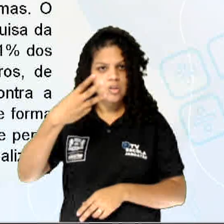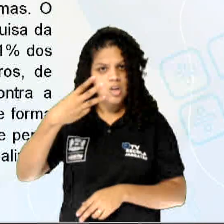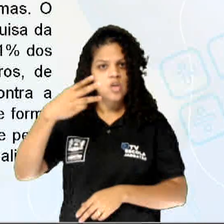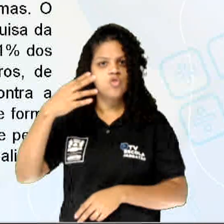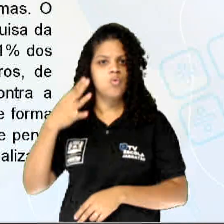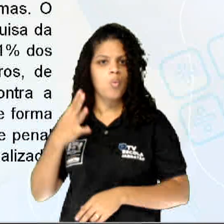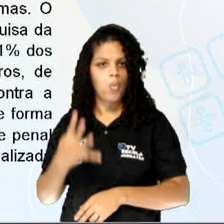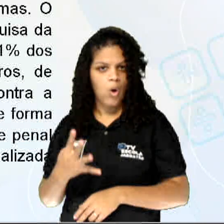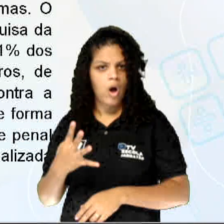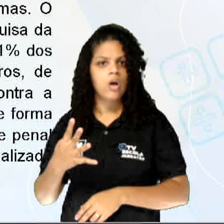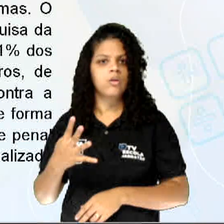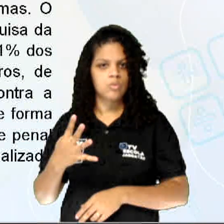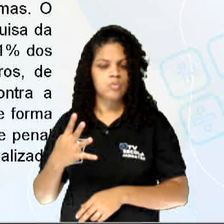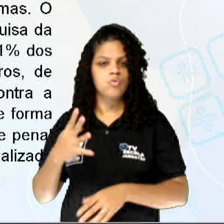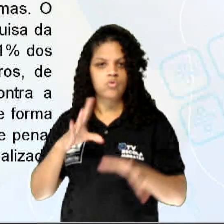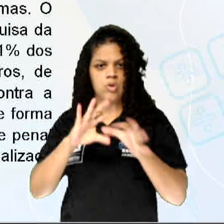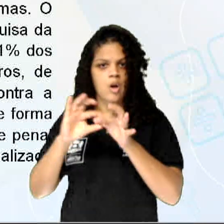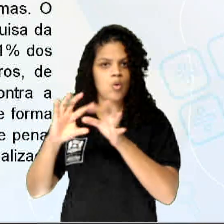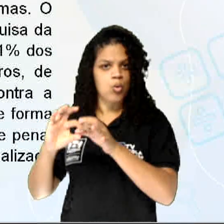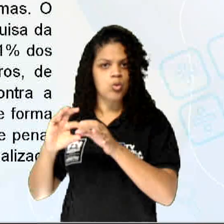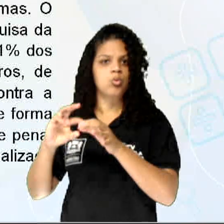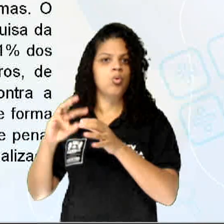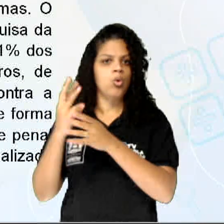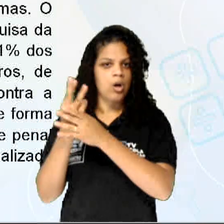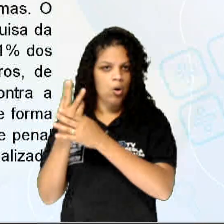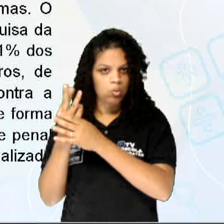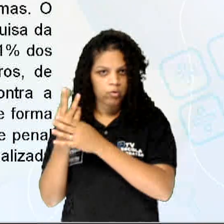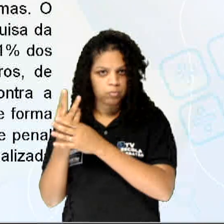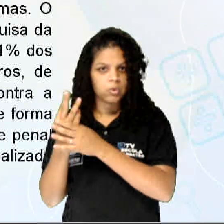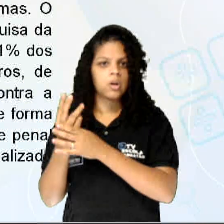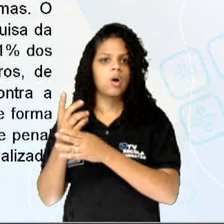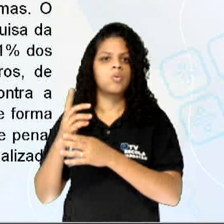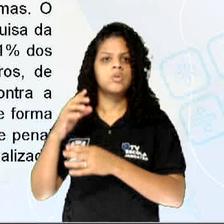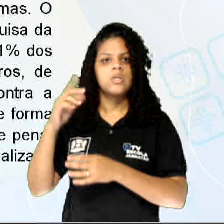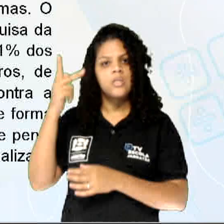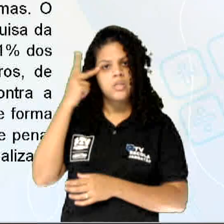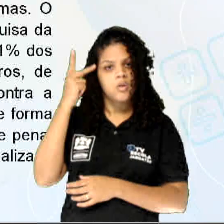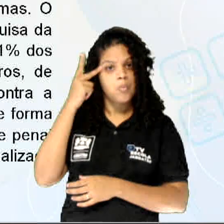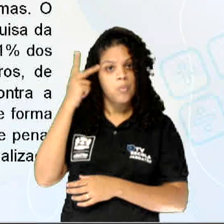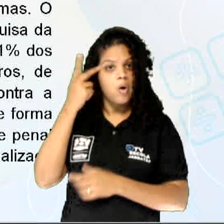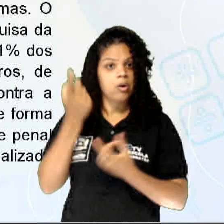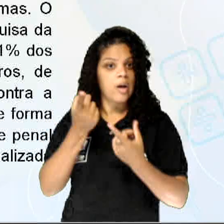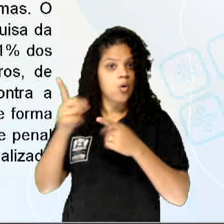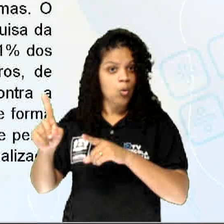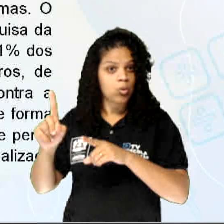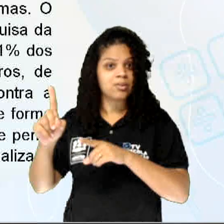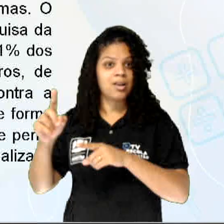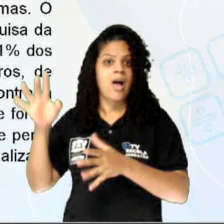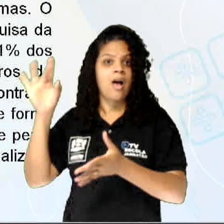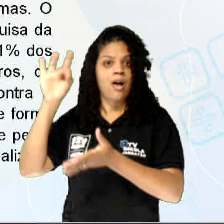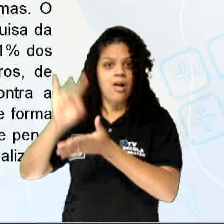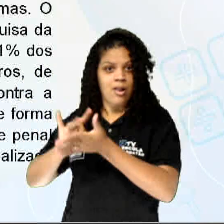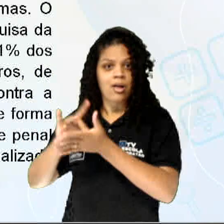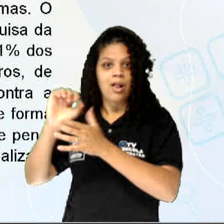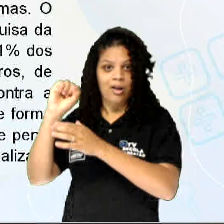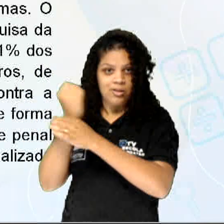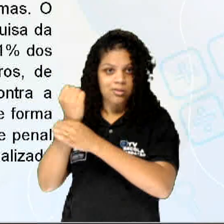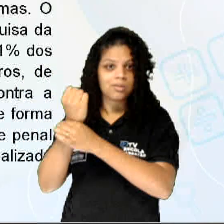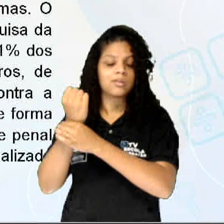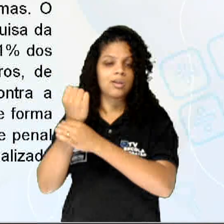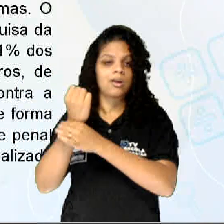com a Universidade Federal de São Paulo, dizem ser contra a legalização da maconha. Essa tendência